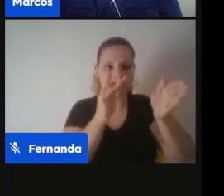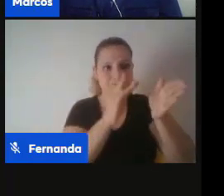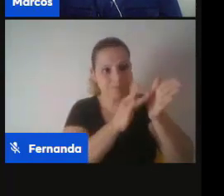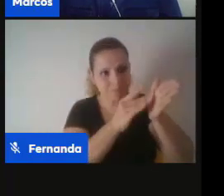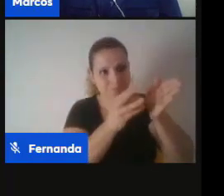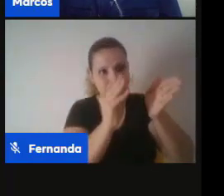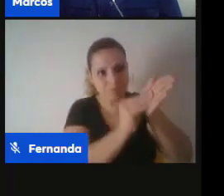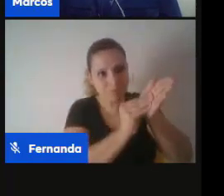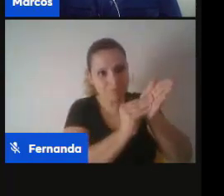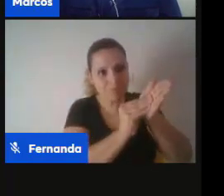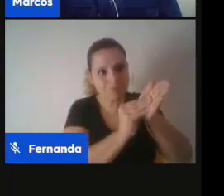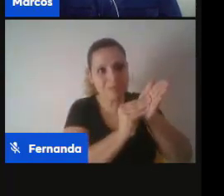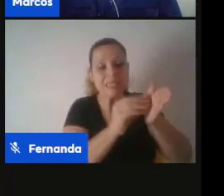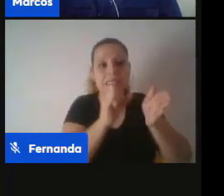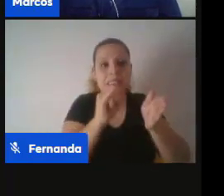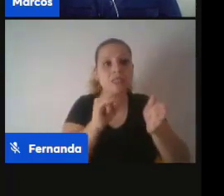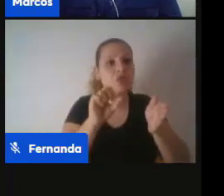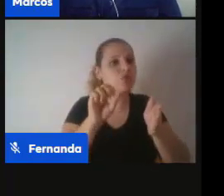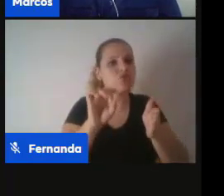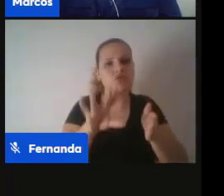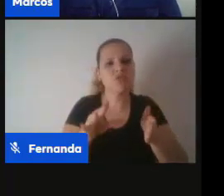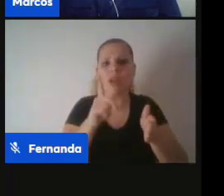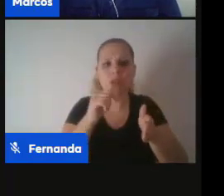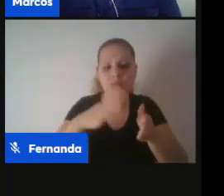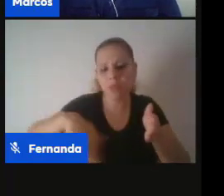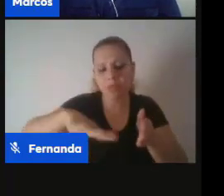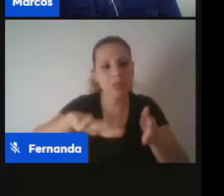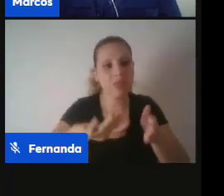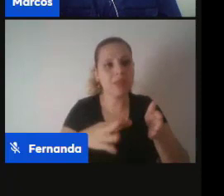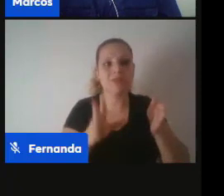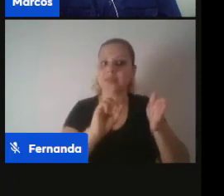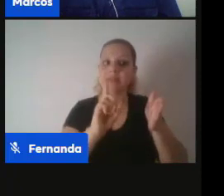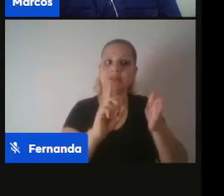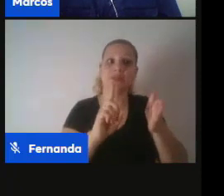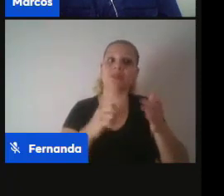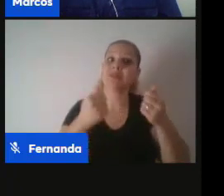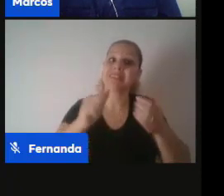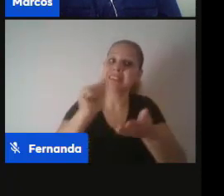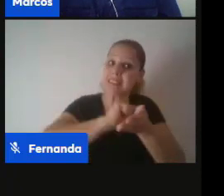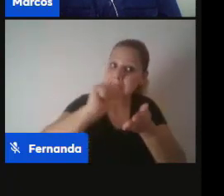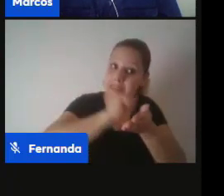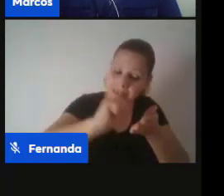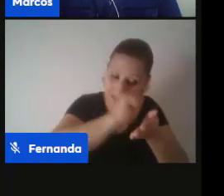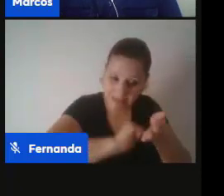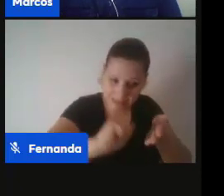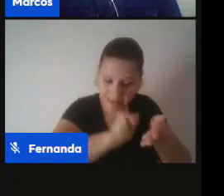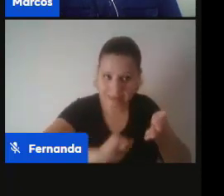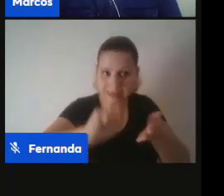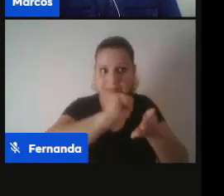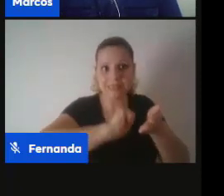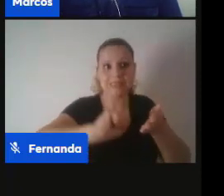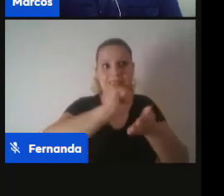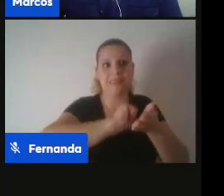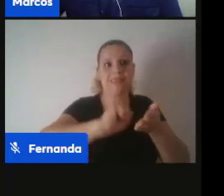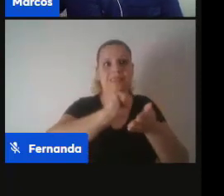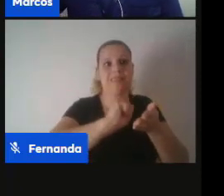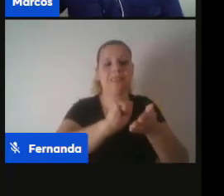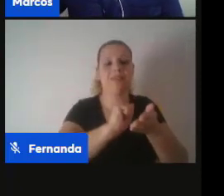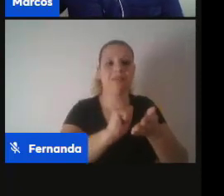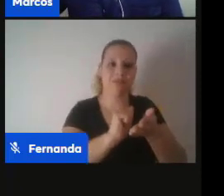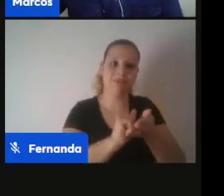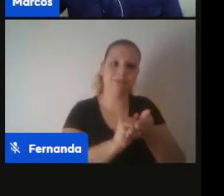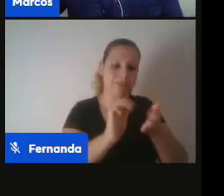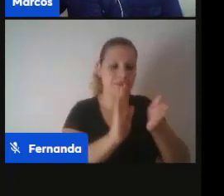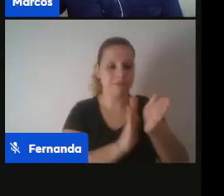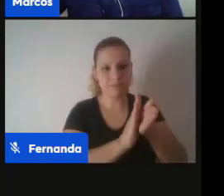esse ovinho vai ficar grudado na parede do recipiente. Então, tem que ser lavado, tem que ser feito a higienização com bucha